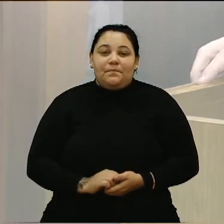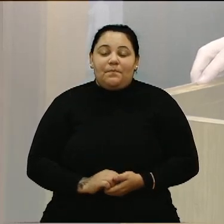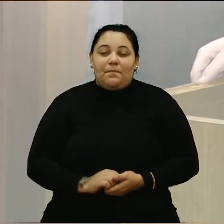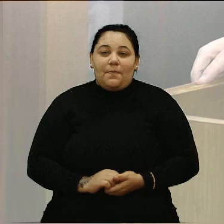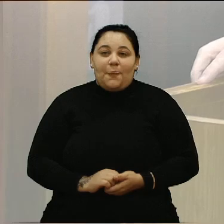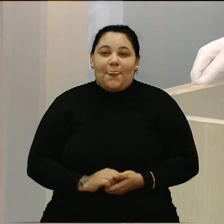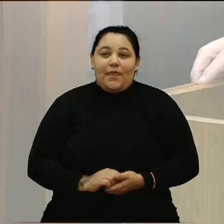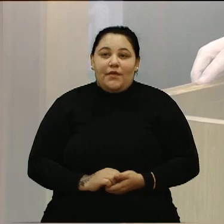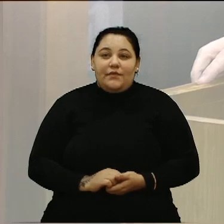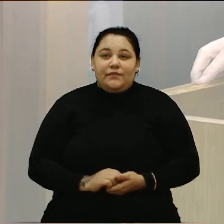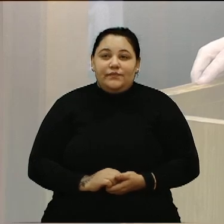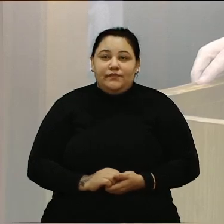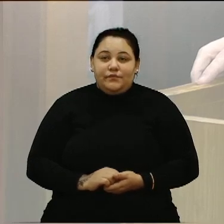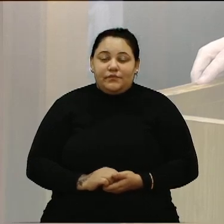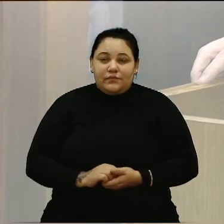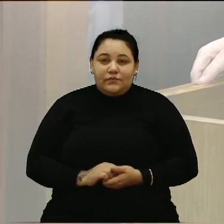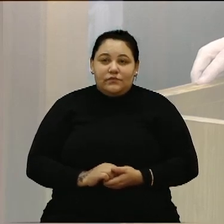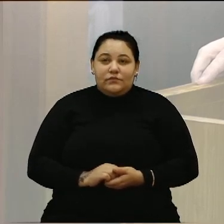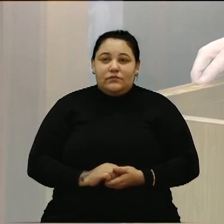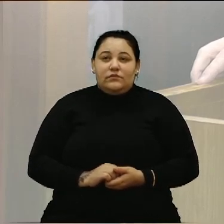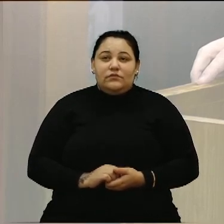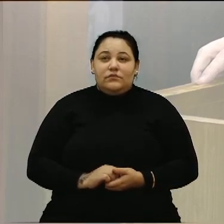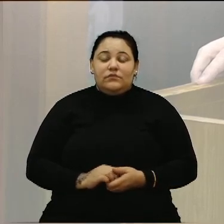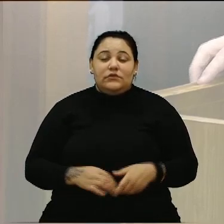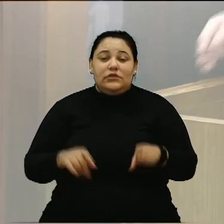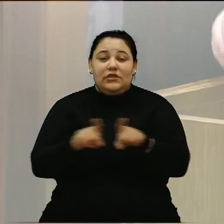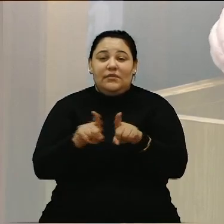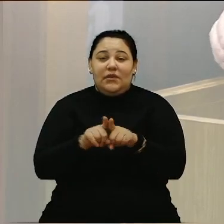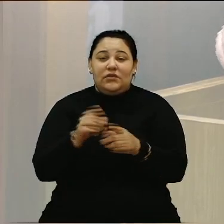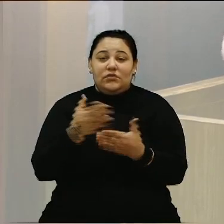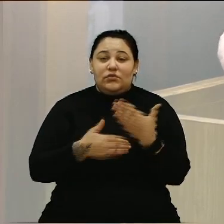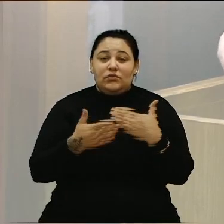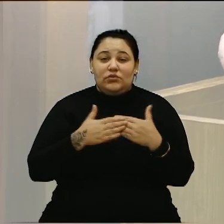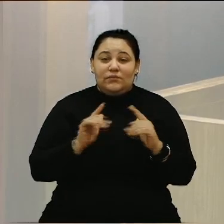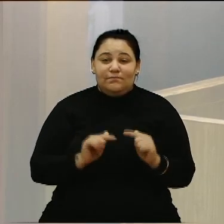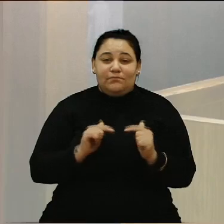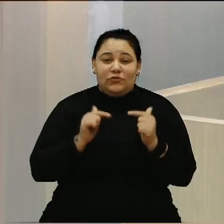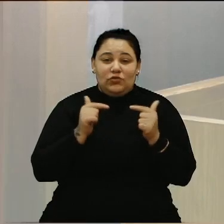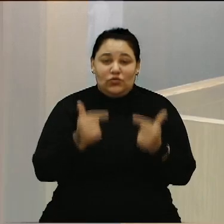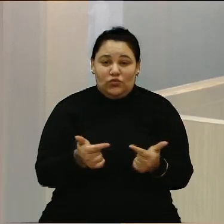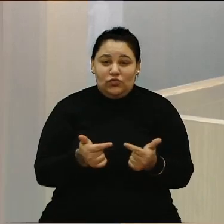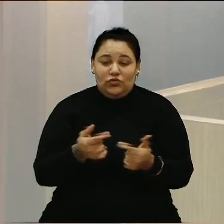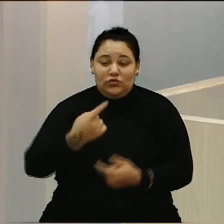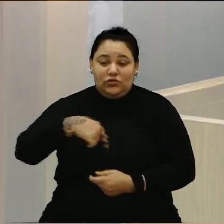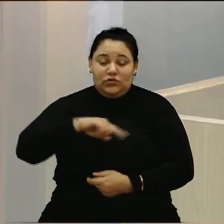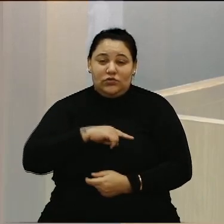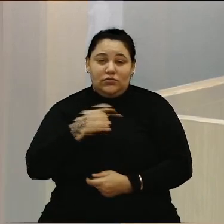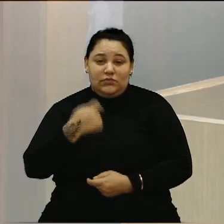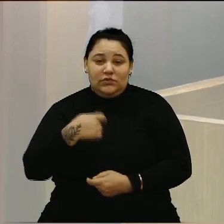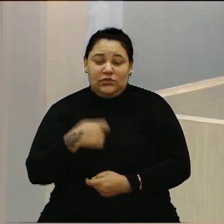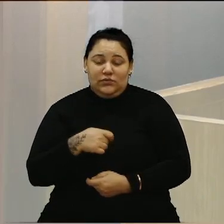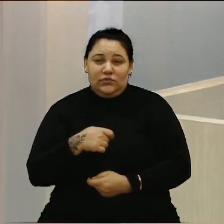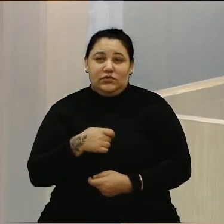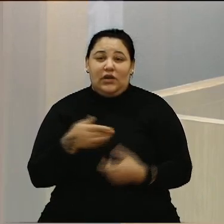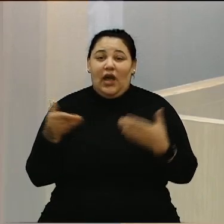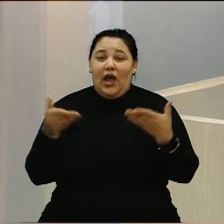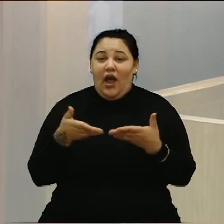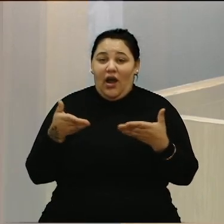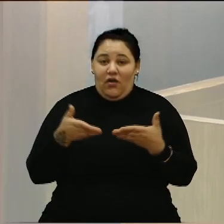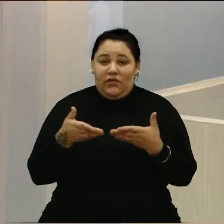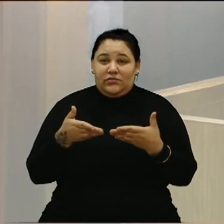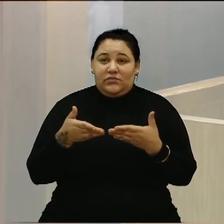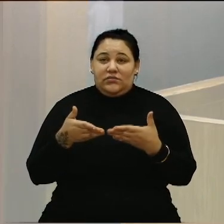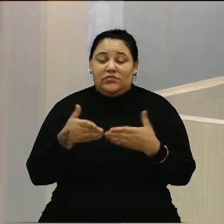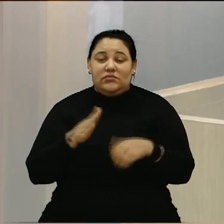e também, enfim, todas as ações que temos que empreender agora a partir deste